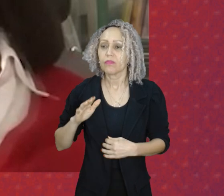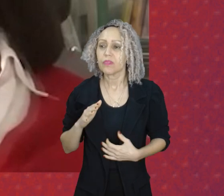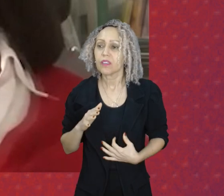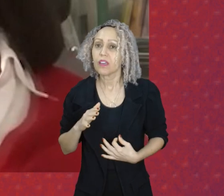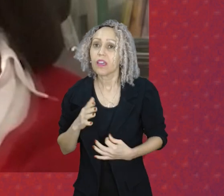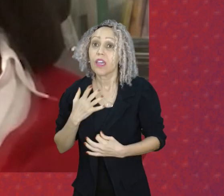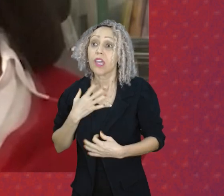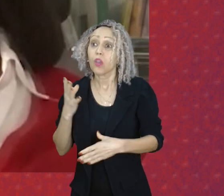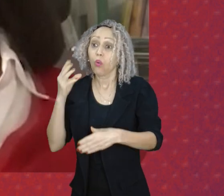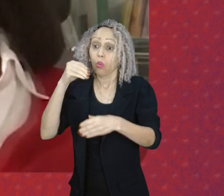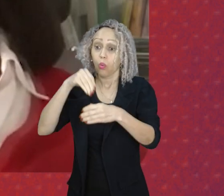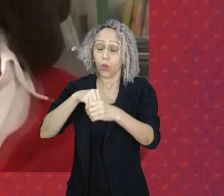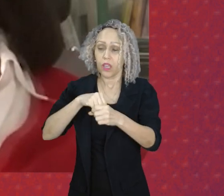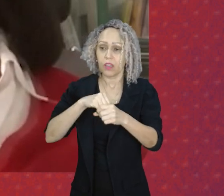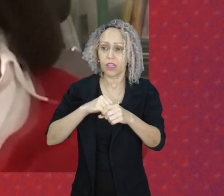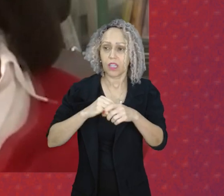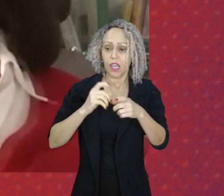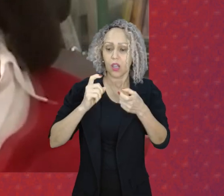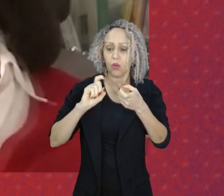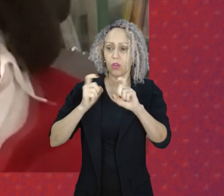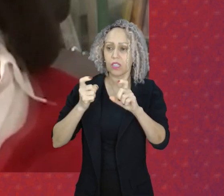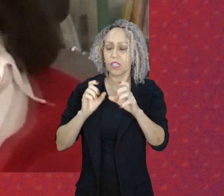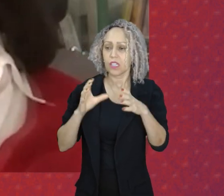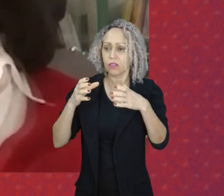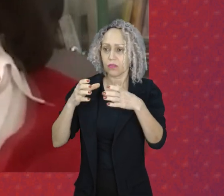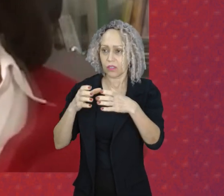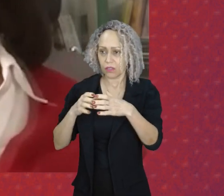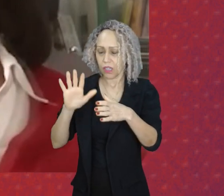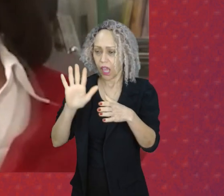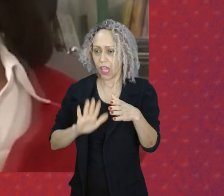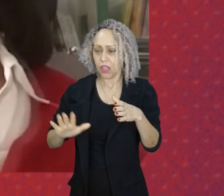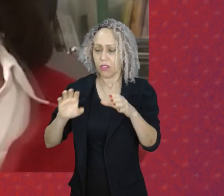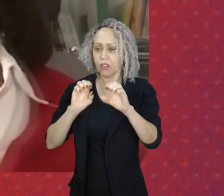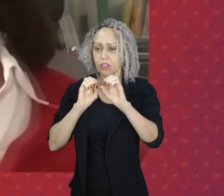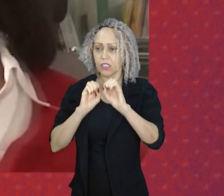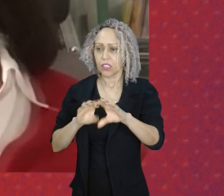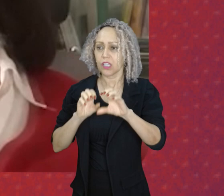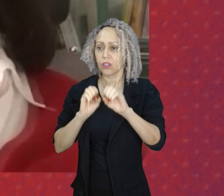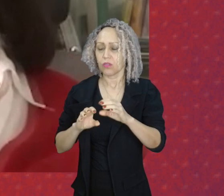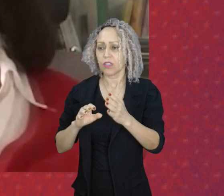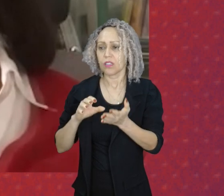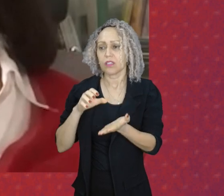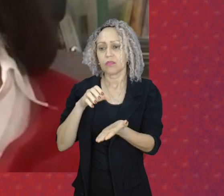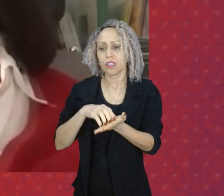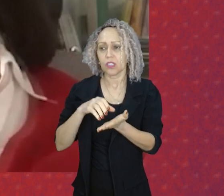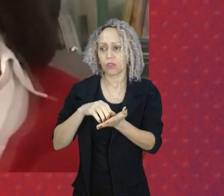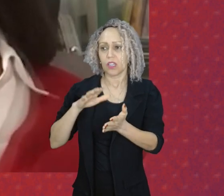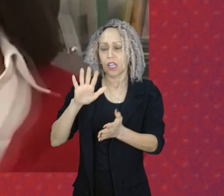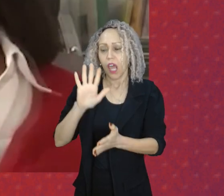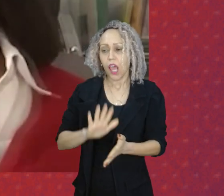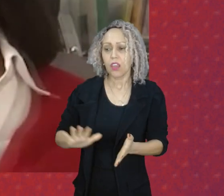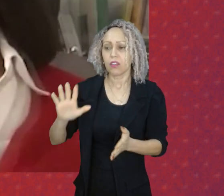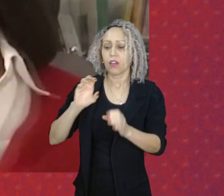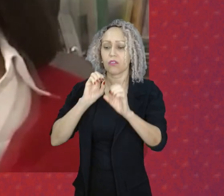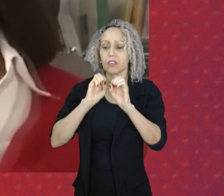integro a coordenação da Comissão Nacional de Educação, do Setorial Nacional de Educação do PT, e